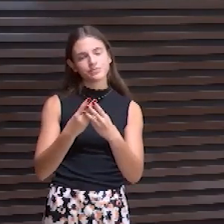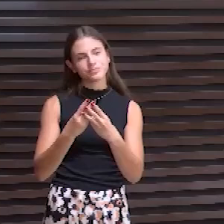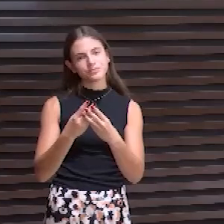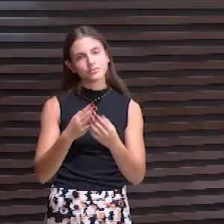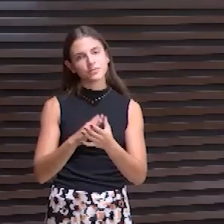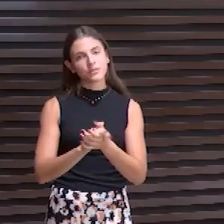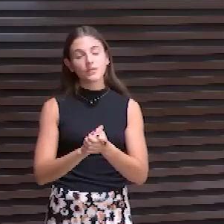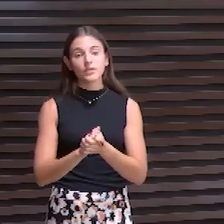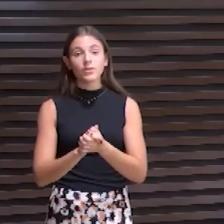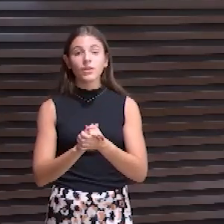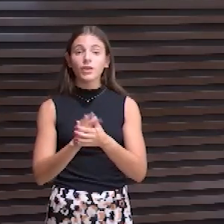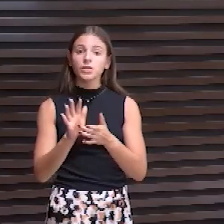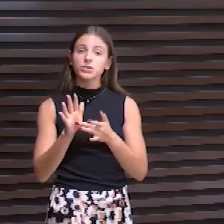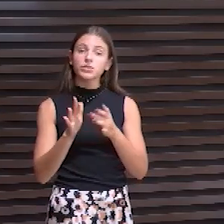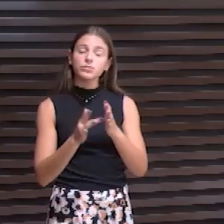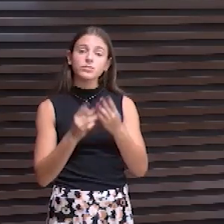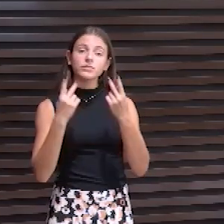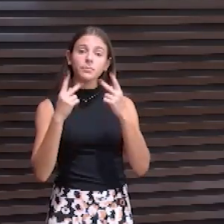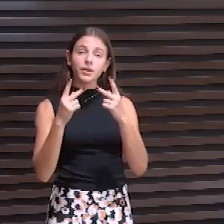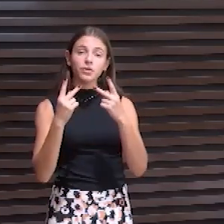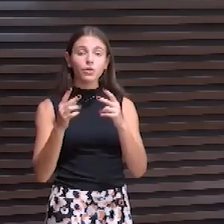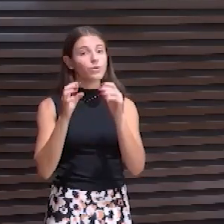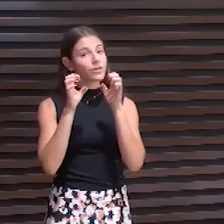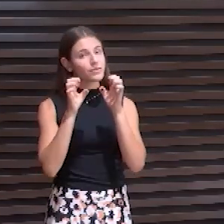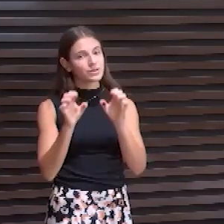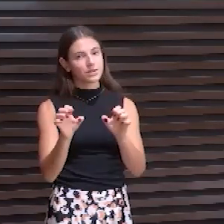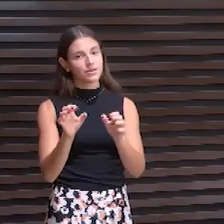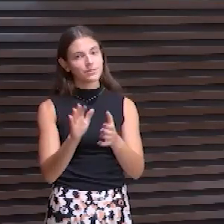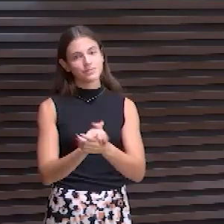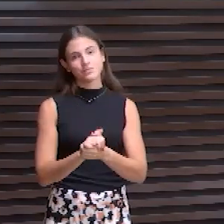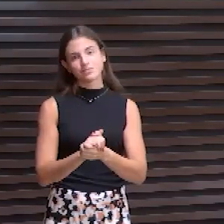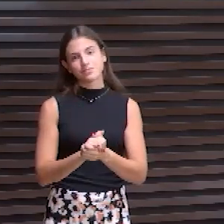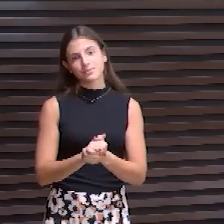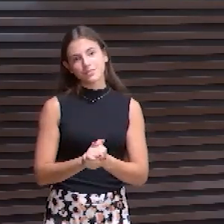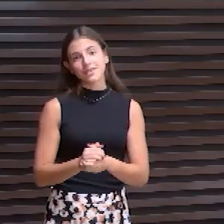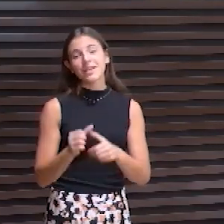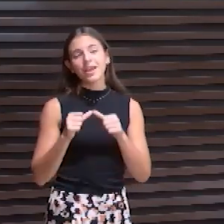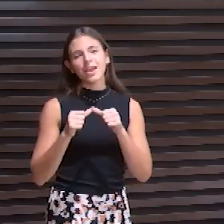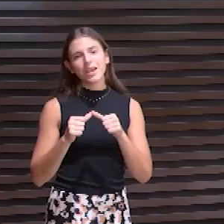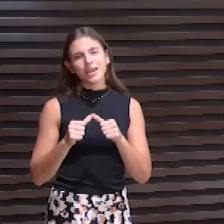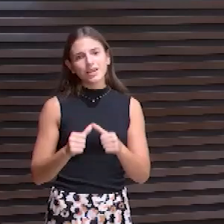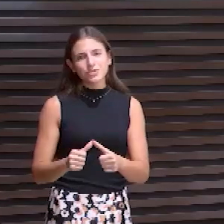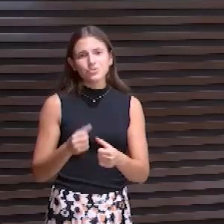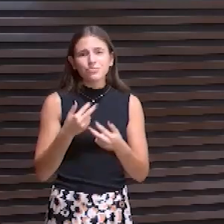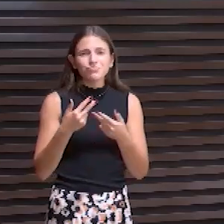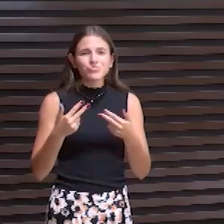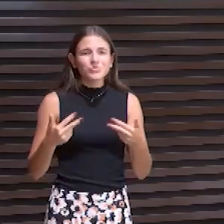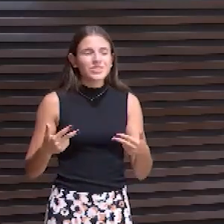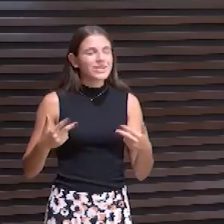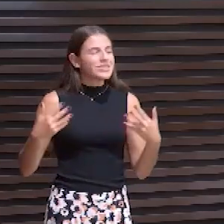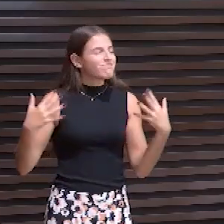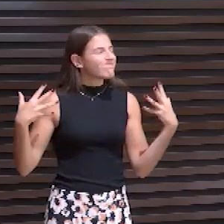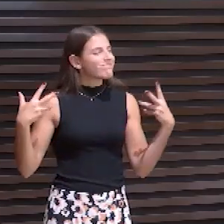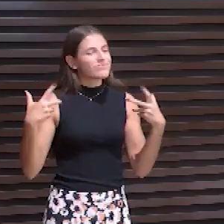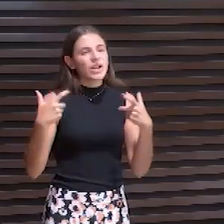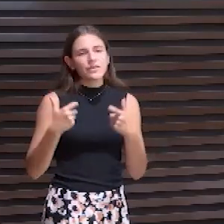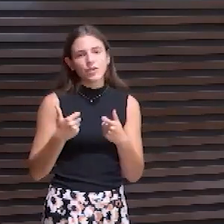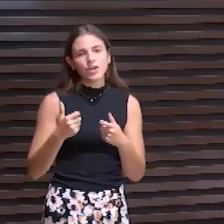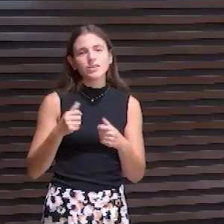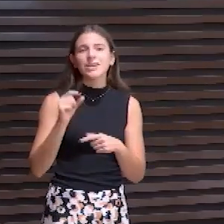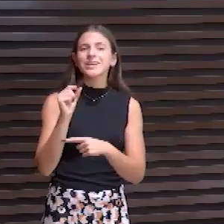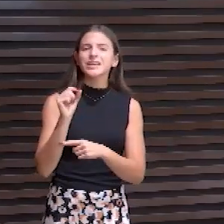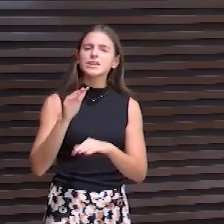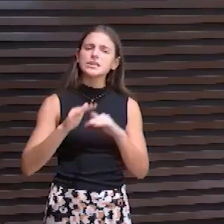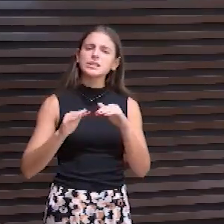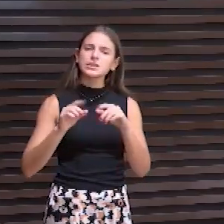Ele acaba de pregar o evangelho. Esse aqui é um vislumbre maravilhoso do que seria a sua obra na cruz, onde